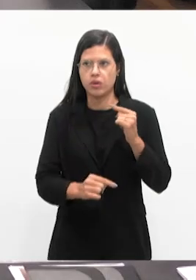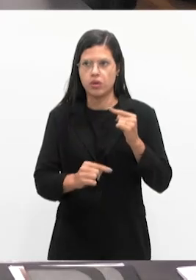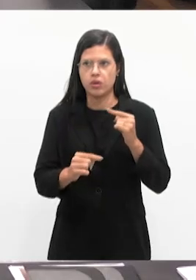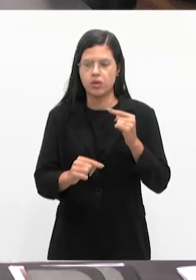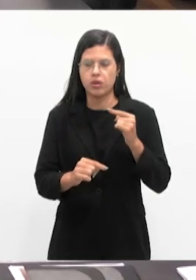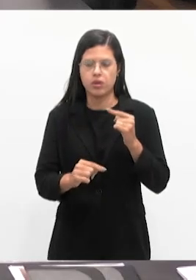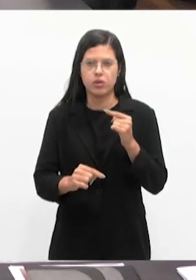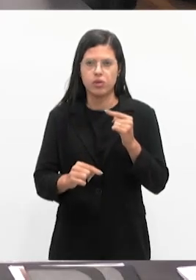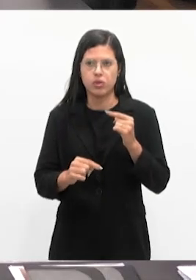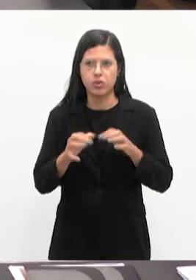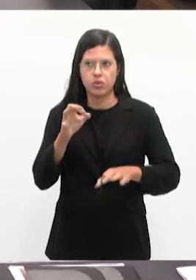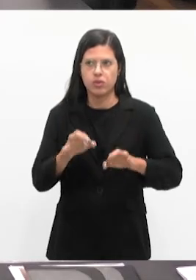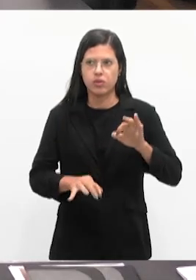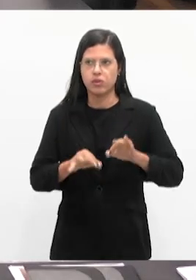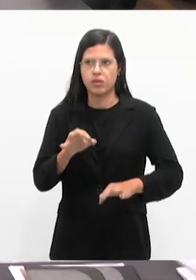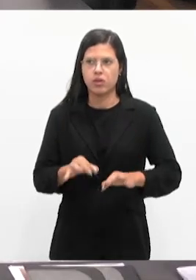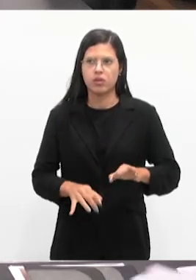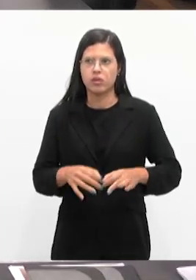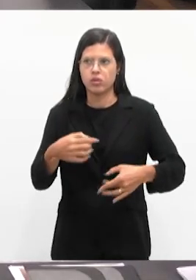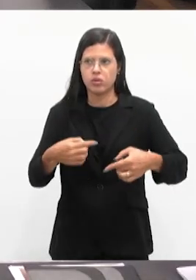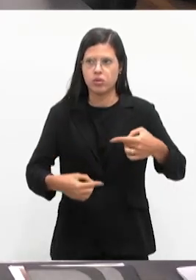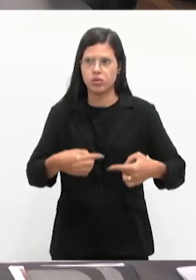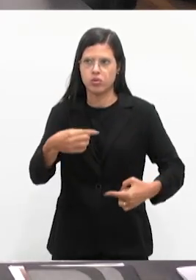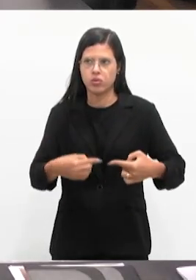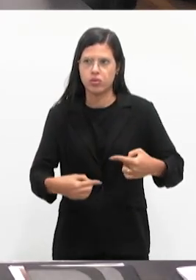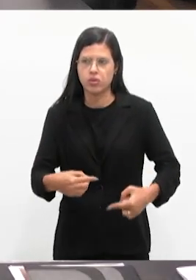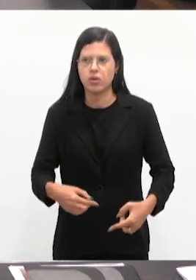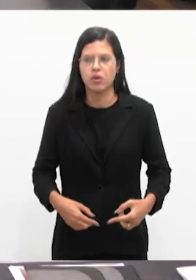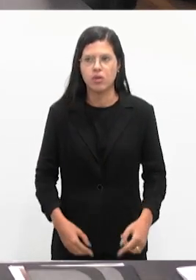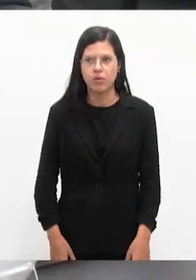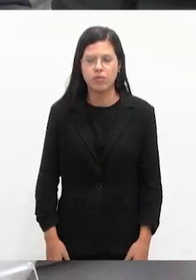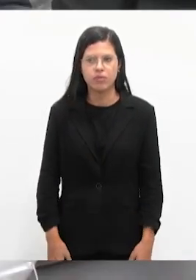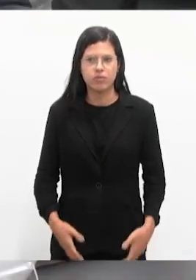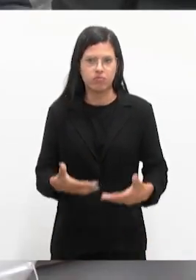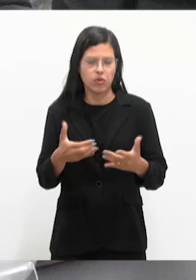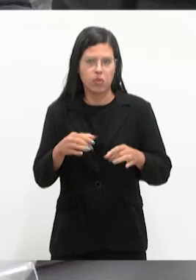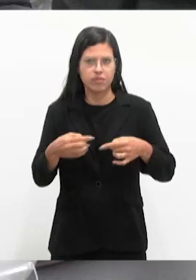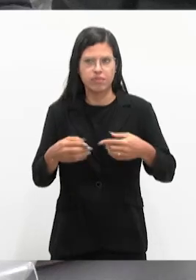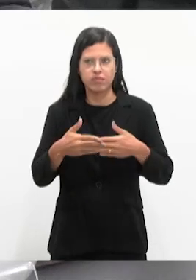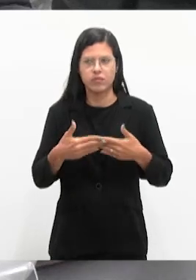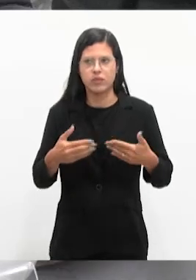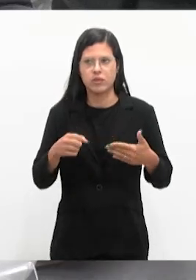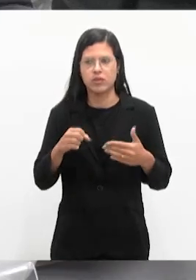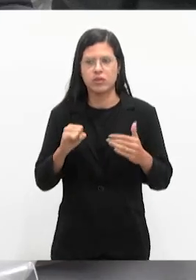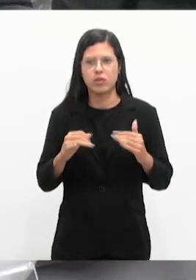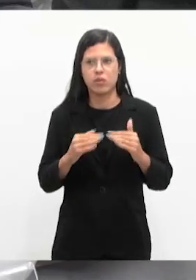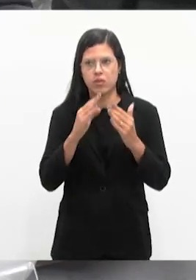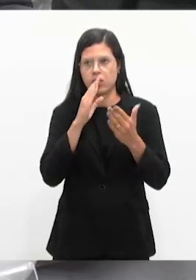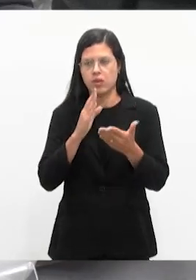perdão. Em discussão? Não havendo quem queira discutir, em votação, os senhores que aprovam permaneçam como estão.